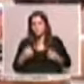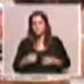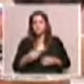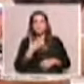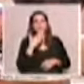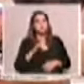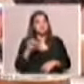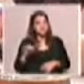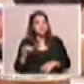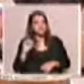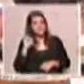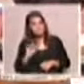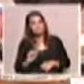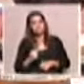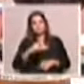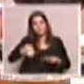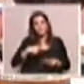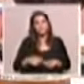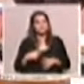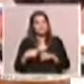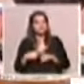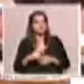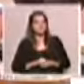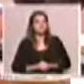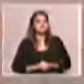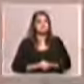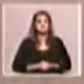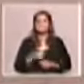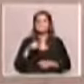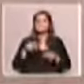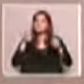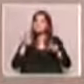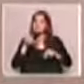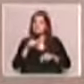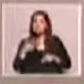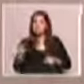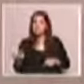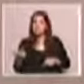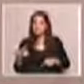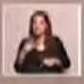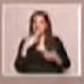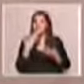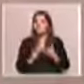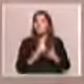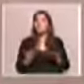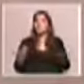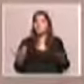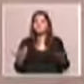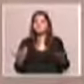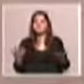gordura de culinária e de adição. Foi muito interessante. Esta é uma matéria também que nos levou a recuperar